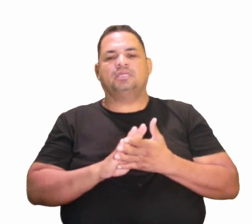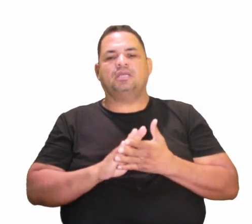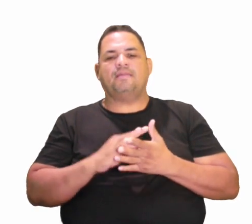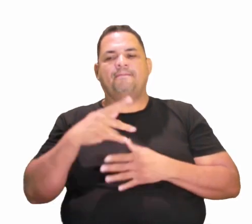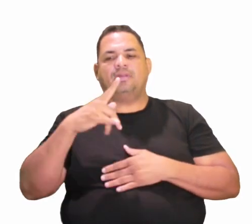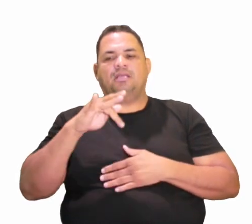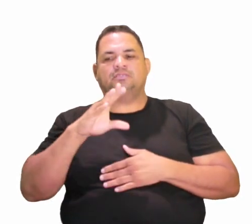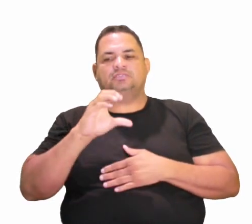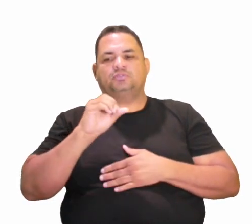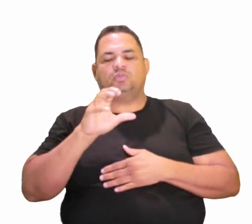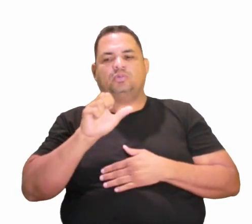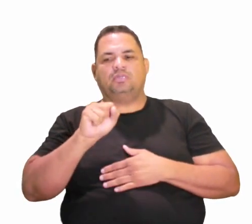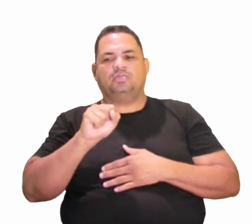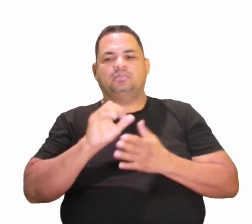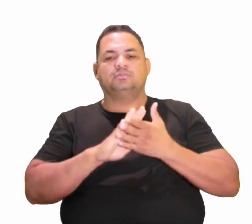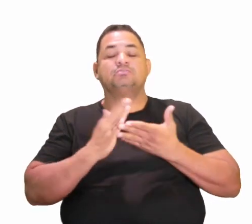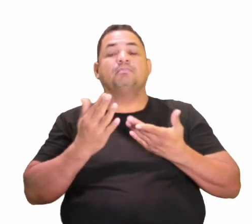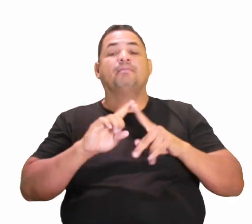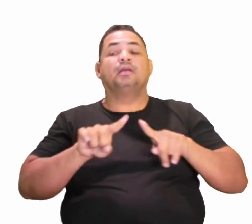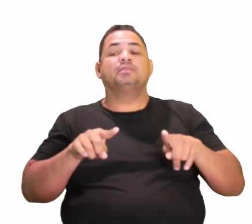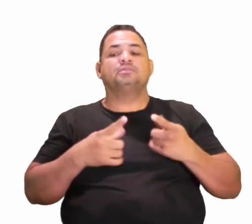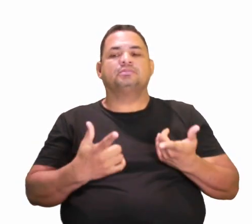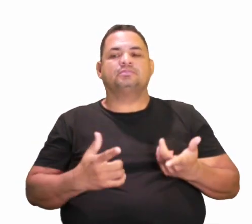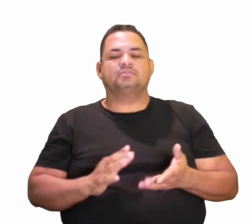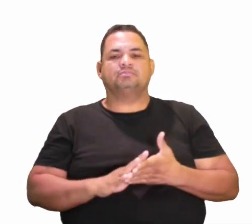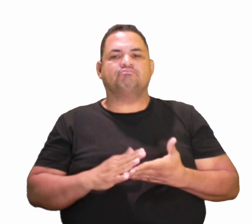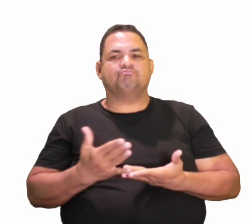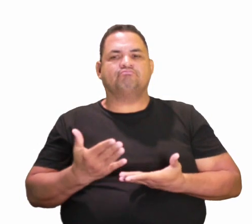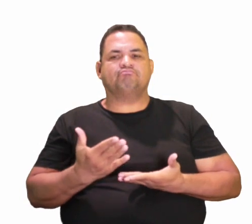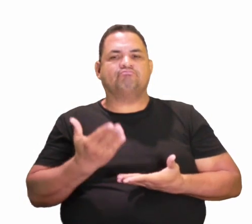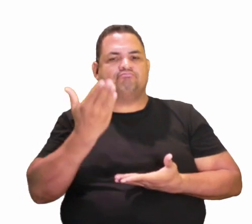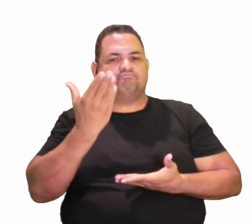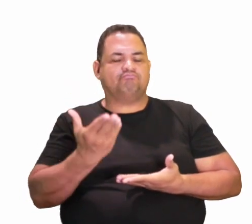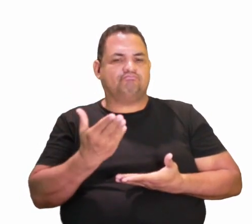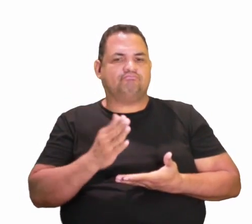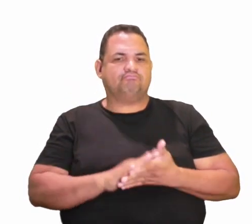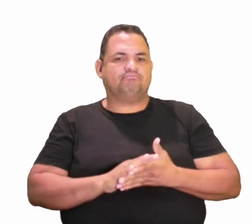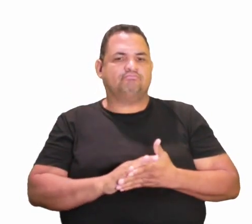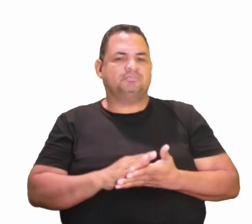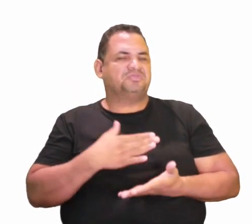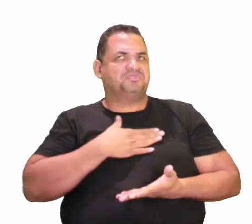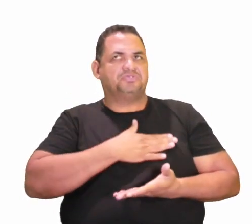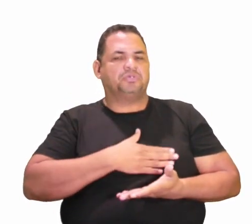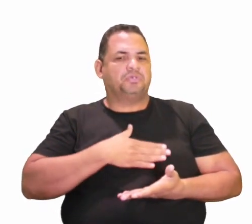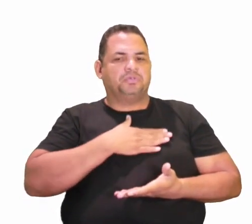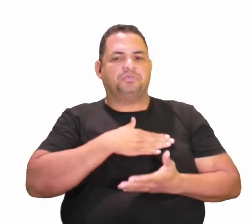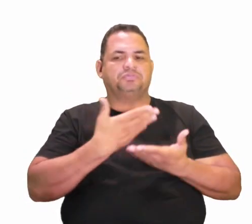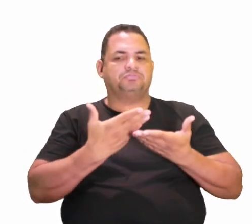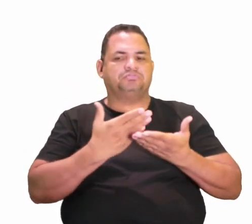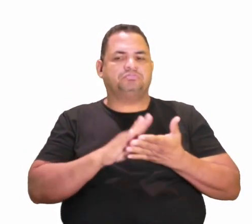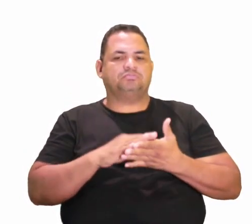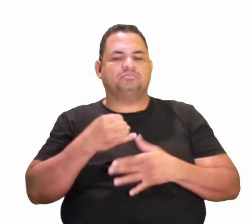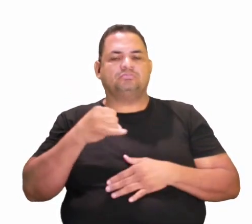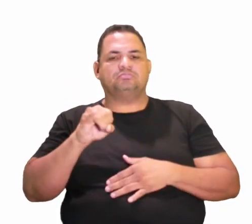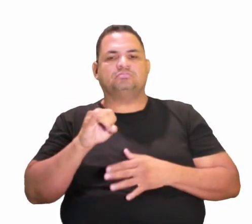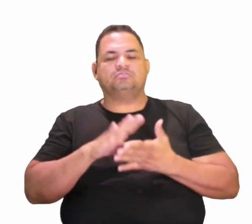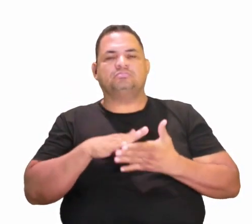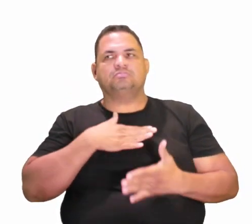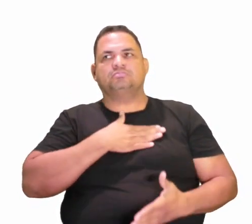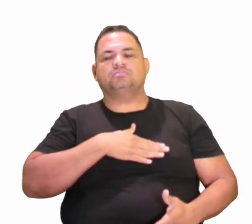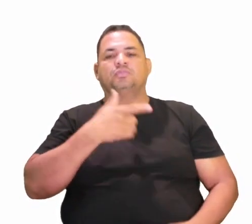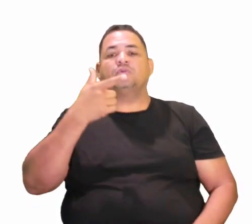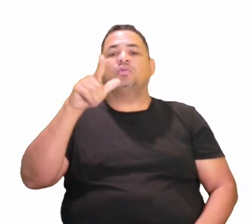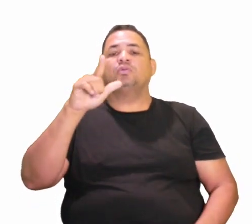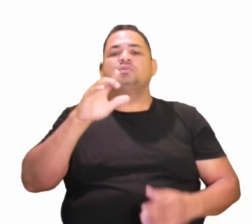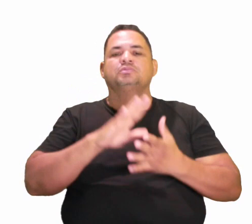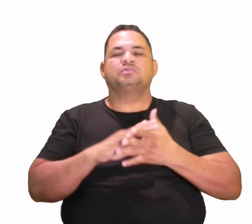Páscoa. Muito bem. Mas se por acaso nenhum desses aqui for o seu favorito, se você inclusive gostar de